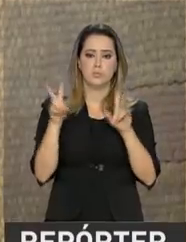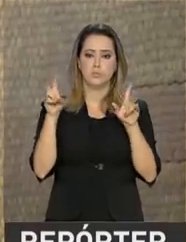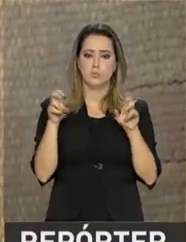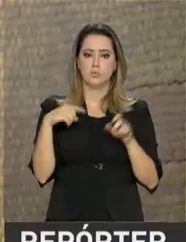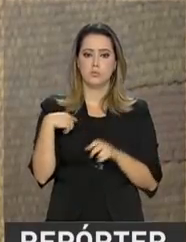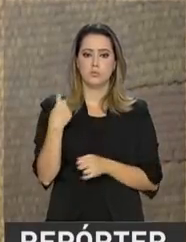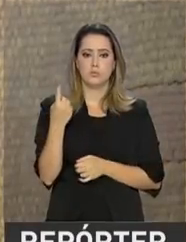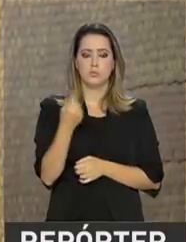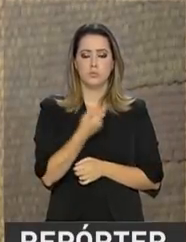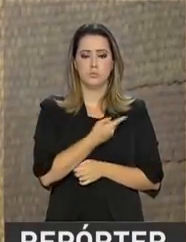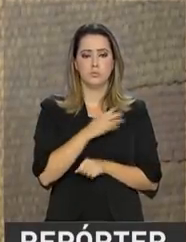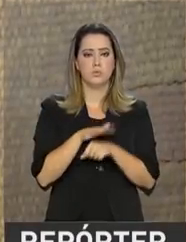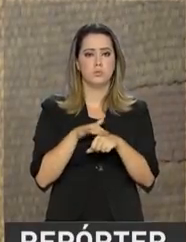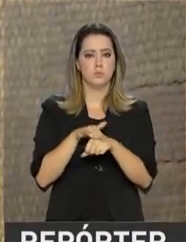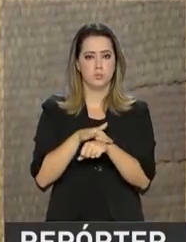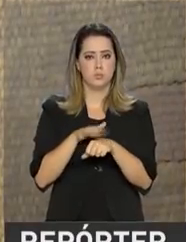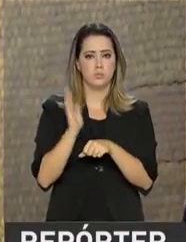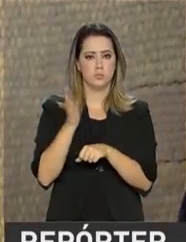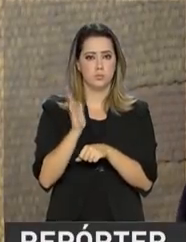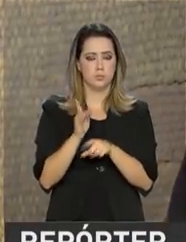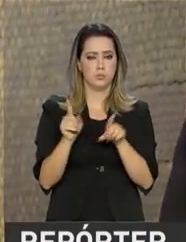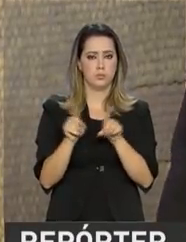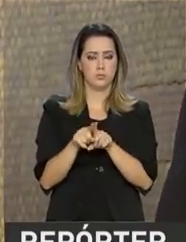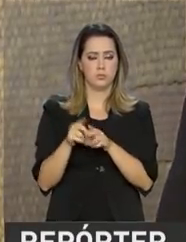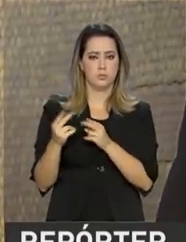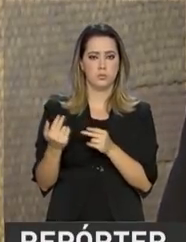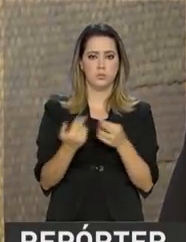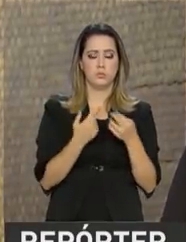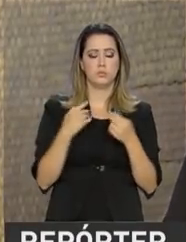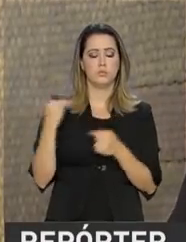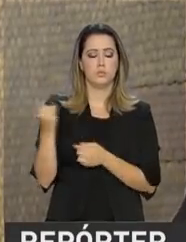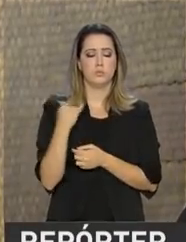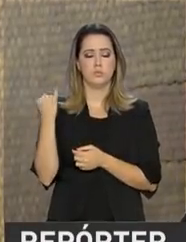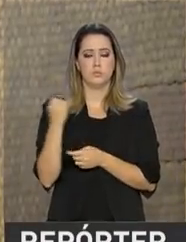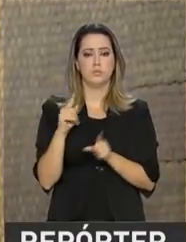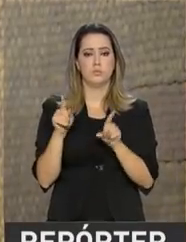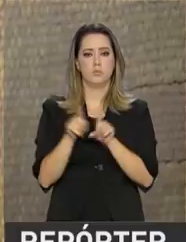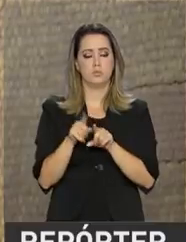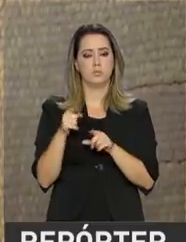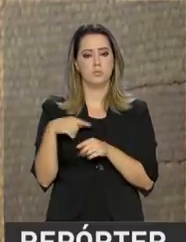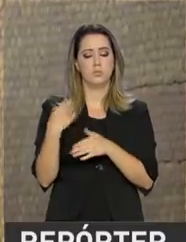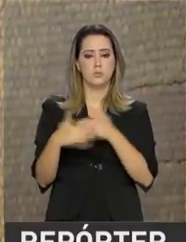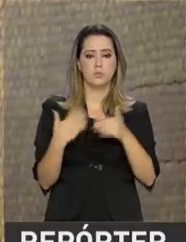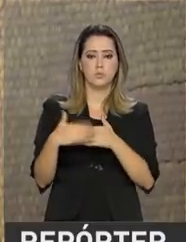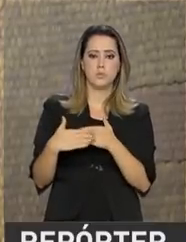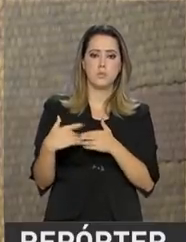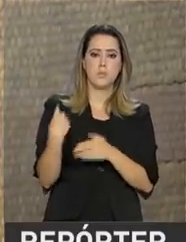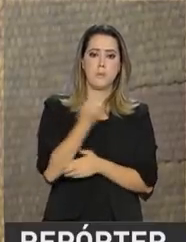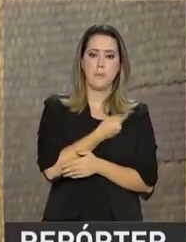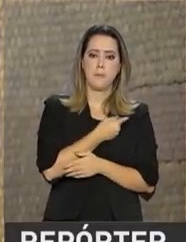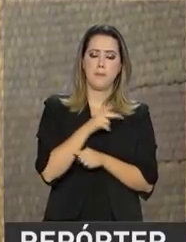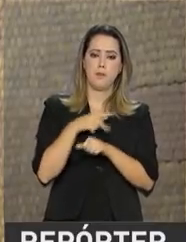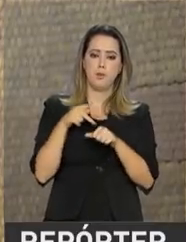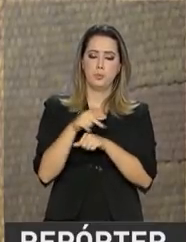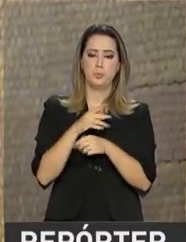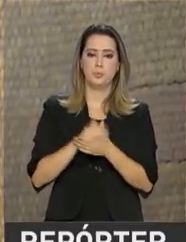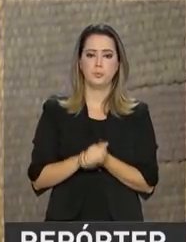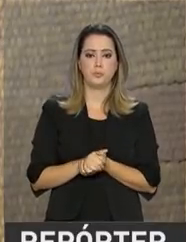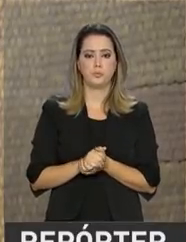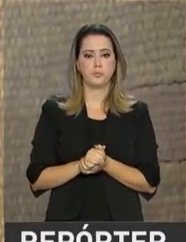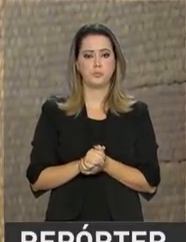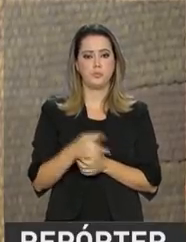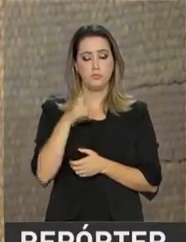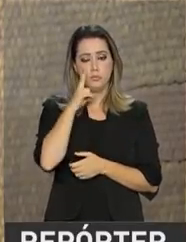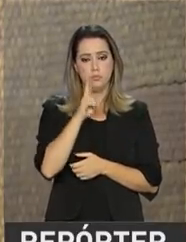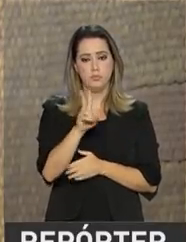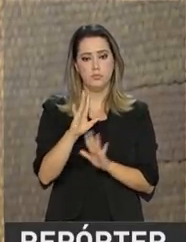qual conversamos, também é igualmente significativa para o desenvolvimento de nossos países. Eu